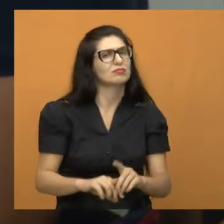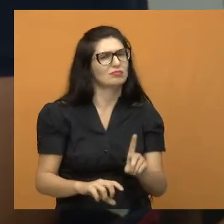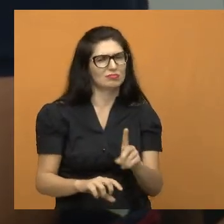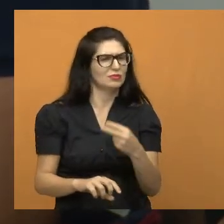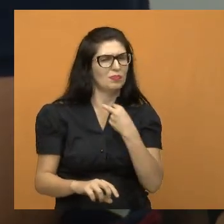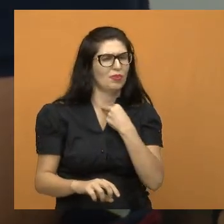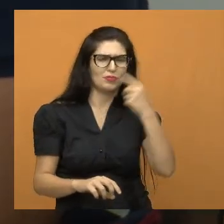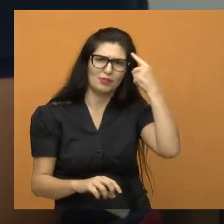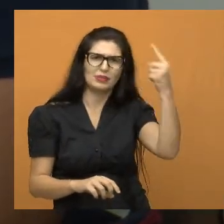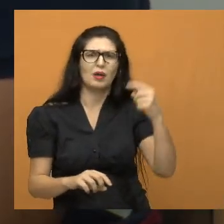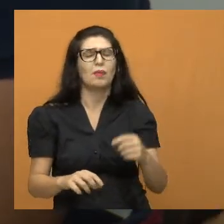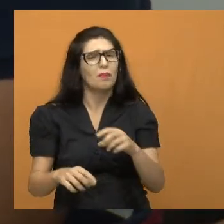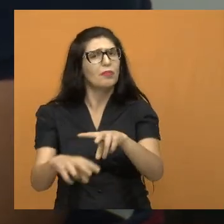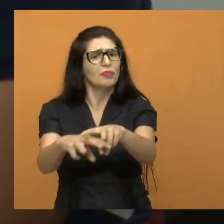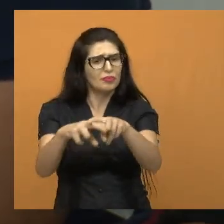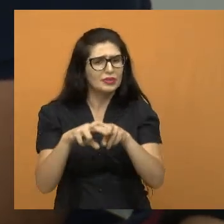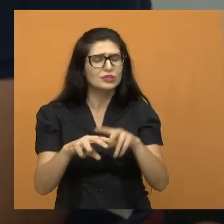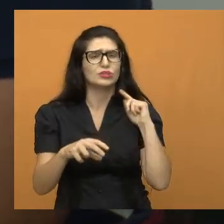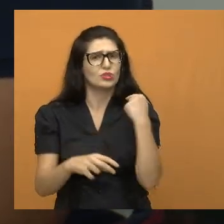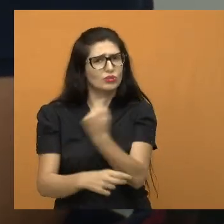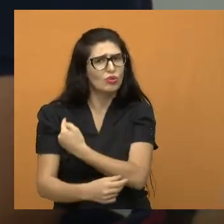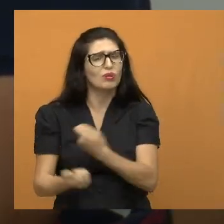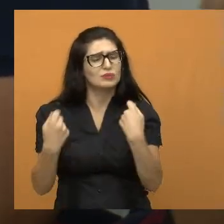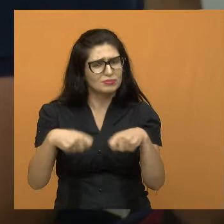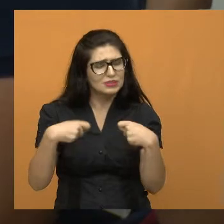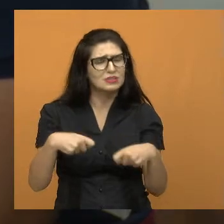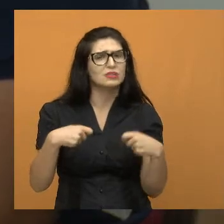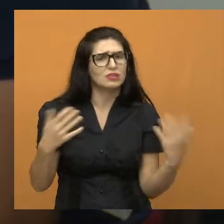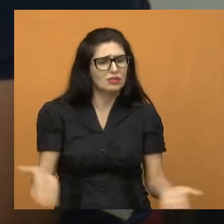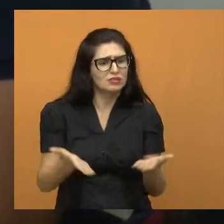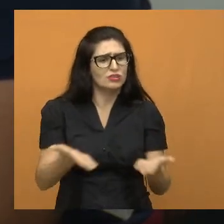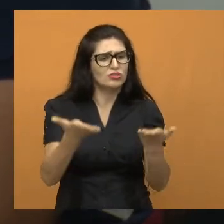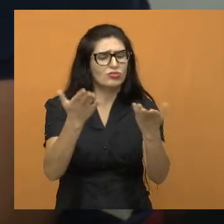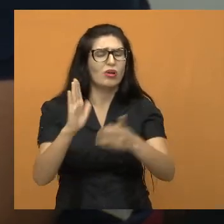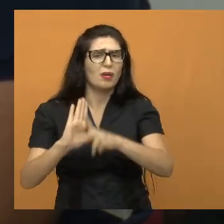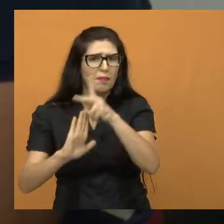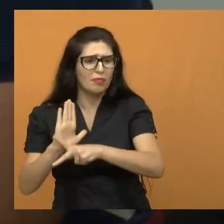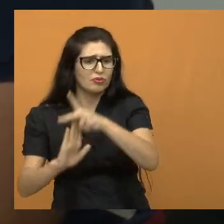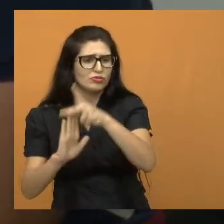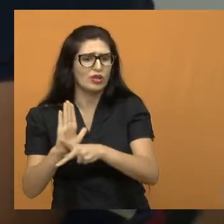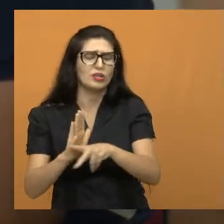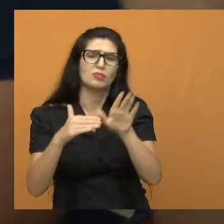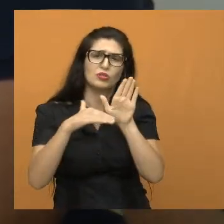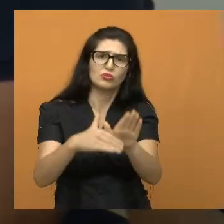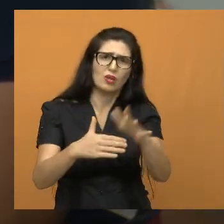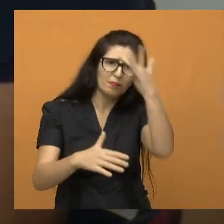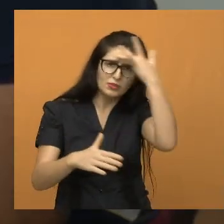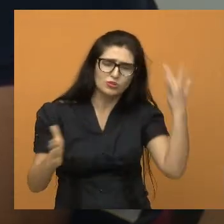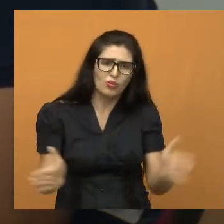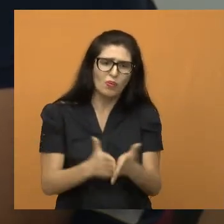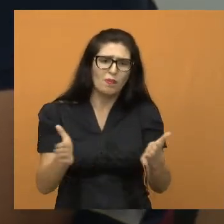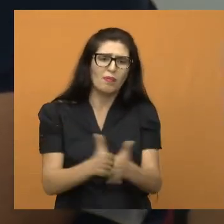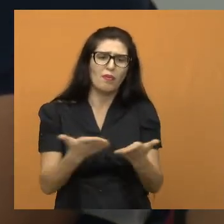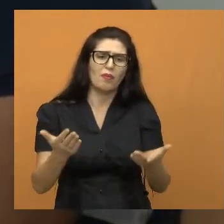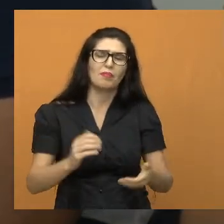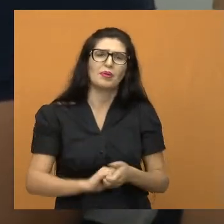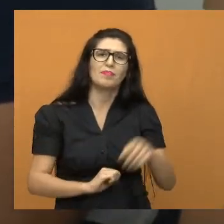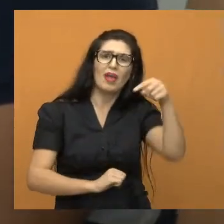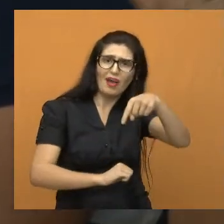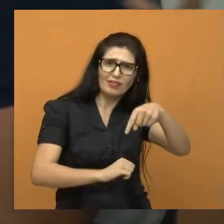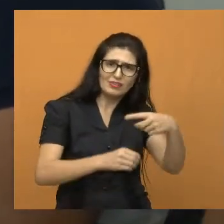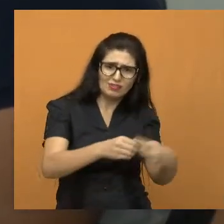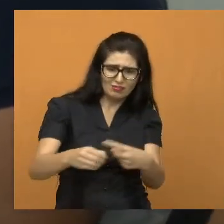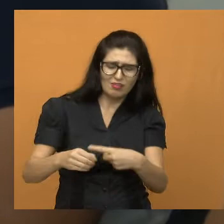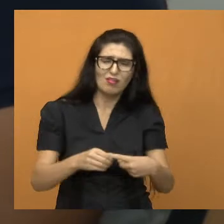pública. Porque a gente observa que em bairros mais centrais, eu tenho mais saneamento básico, eu tenho